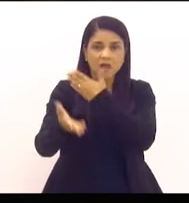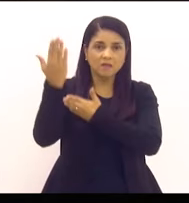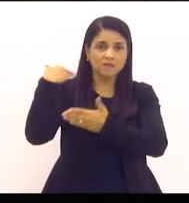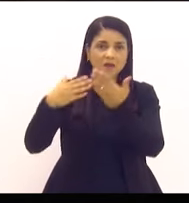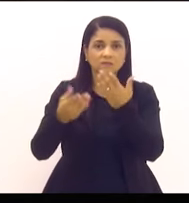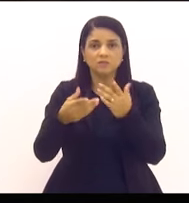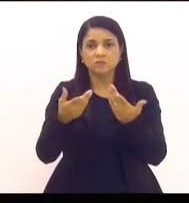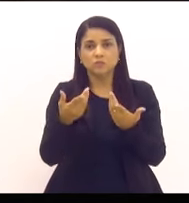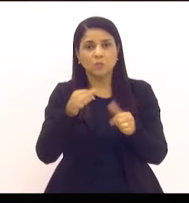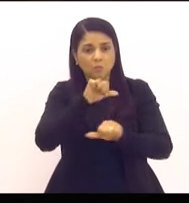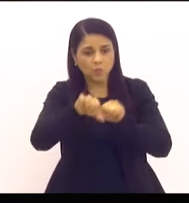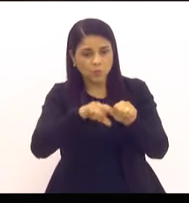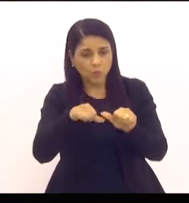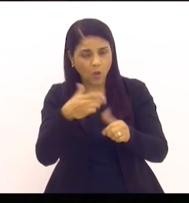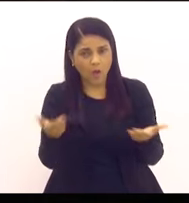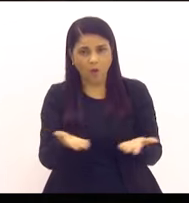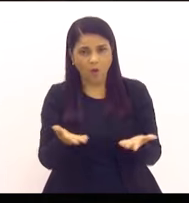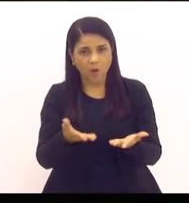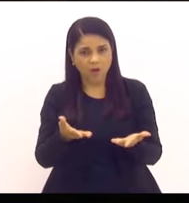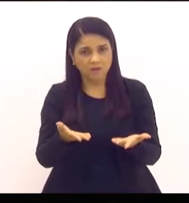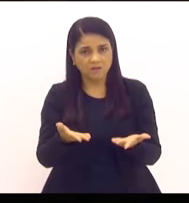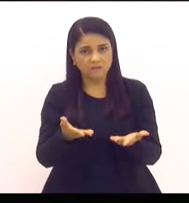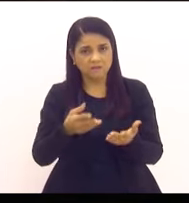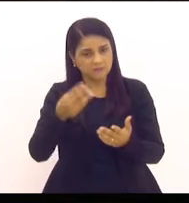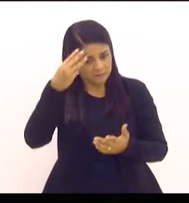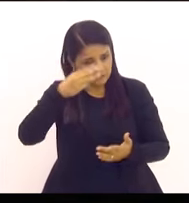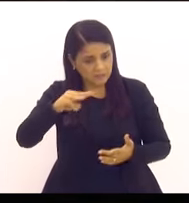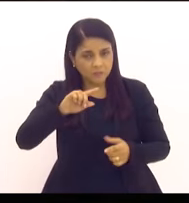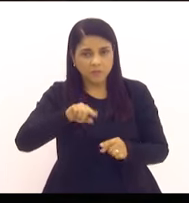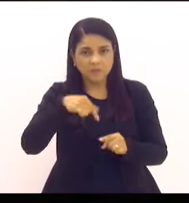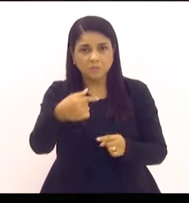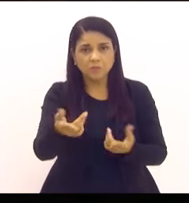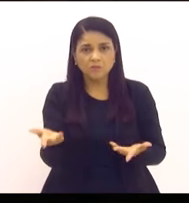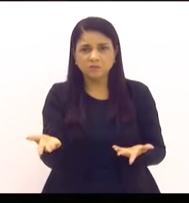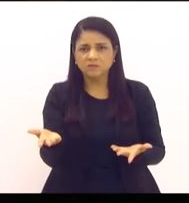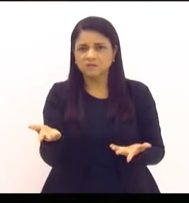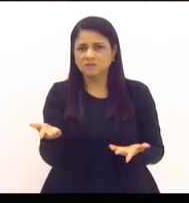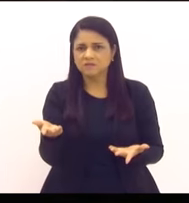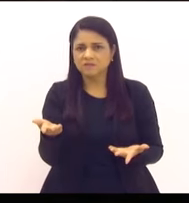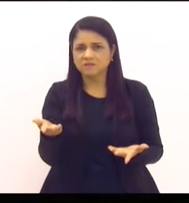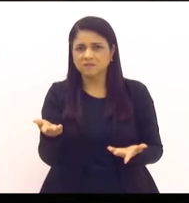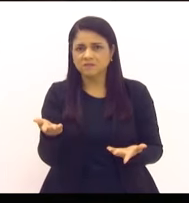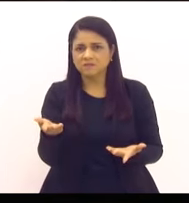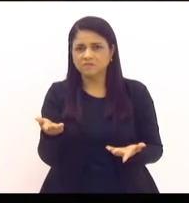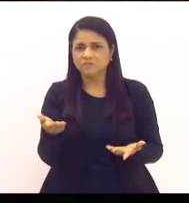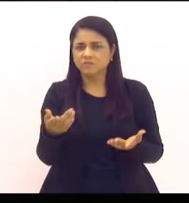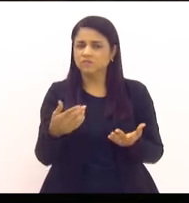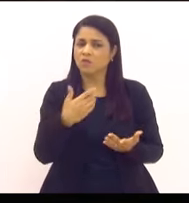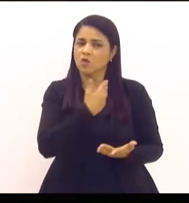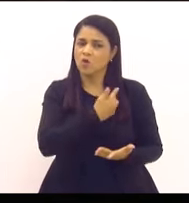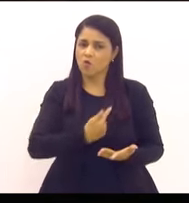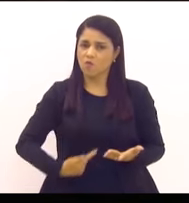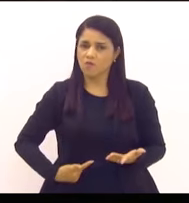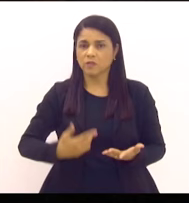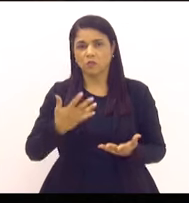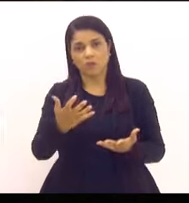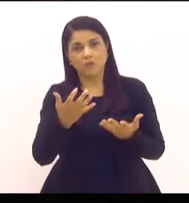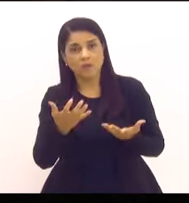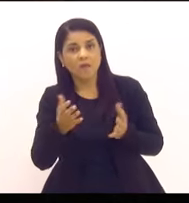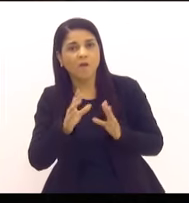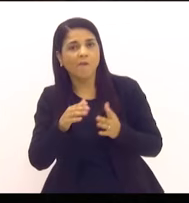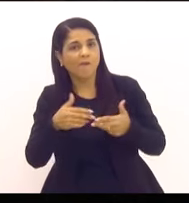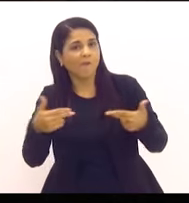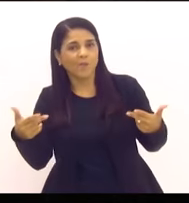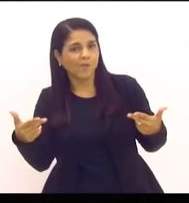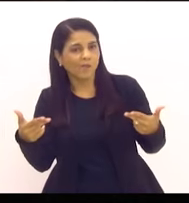mudar 3 semanas depois? Alguma coisa que é o governador com isso. E nós